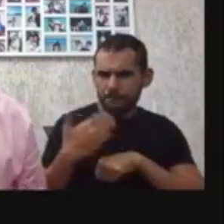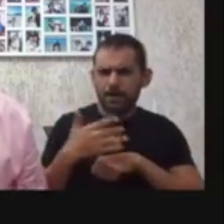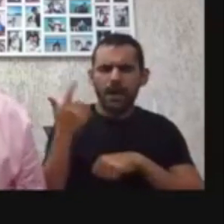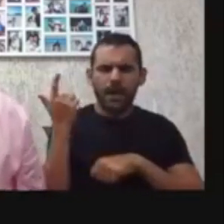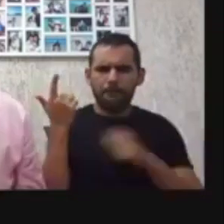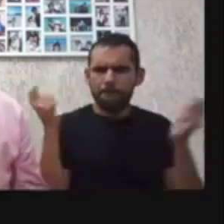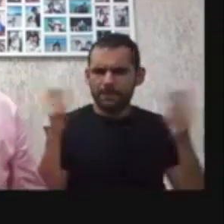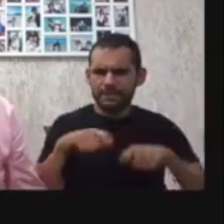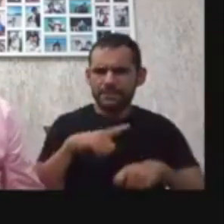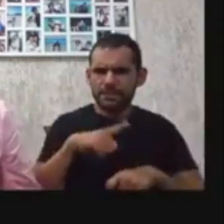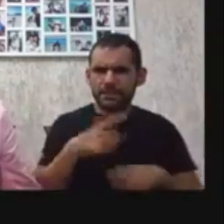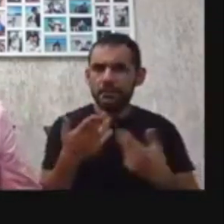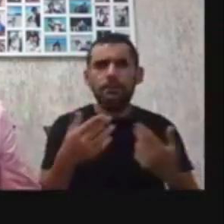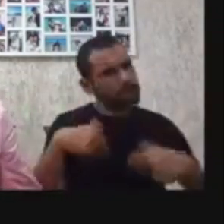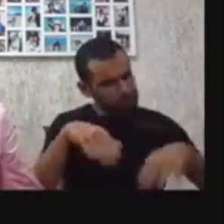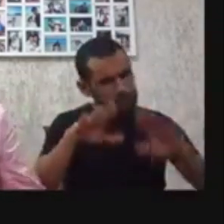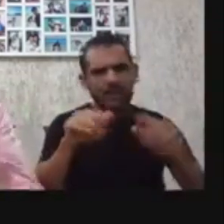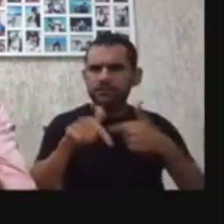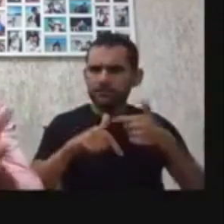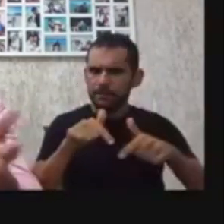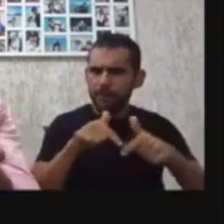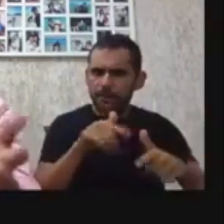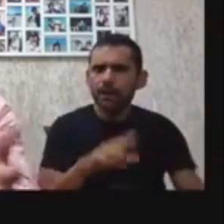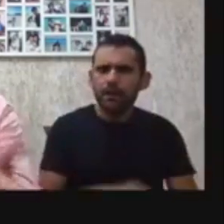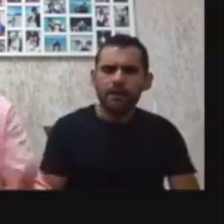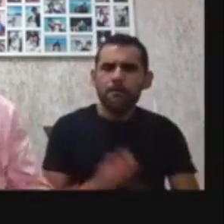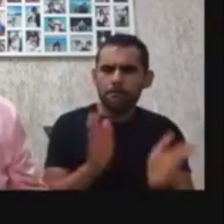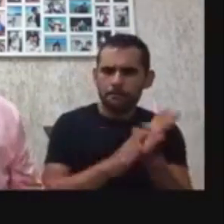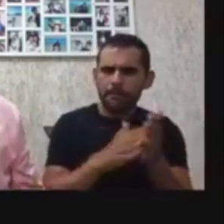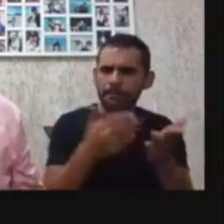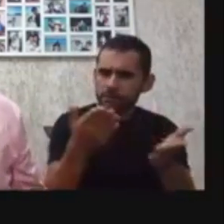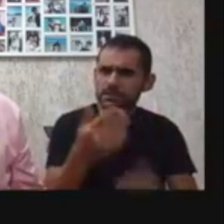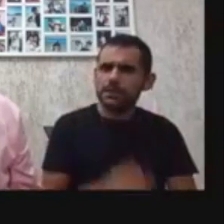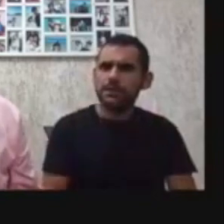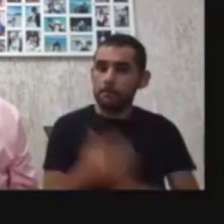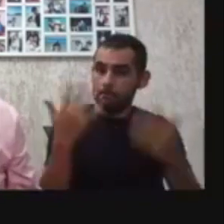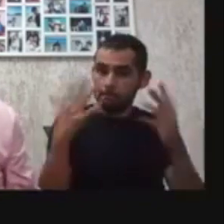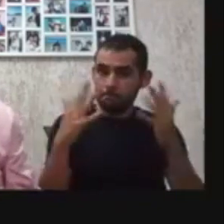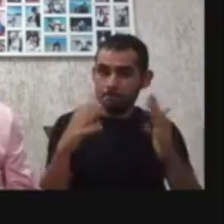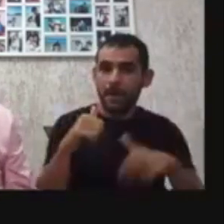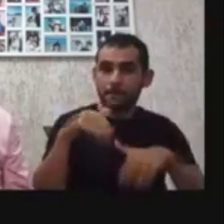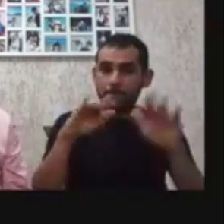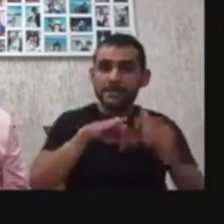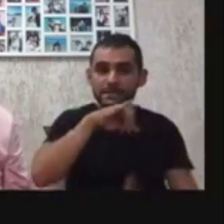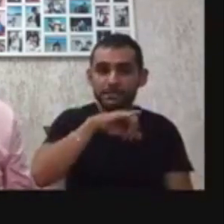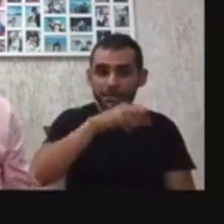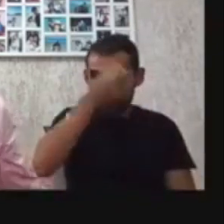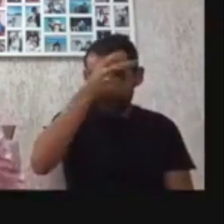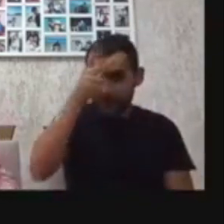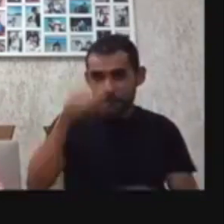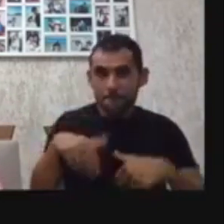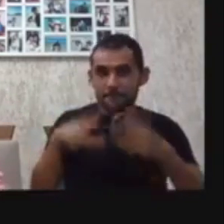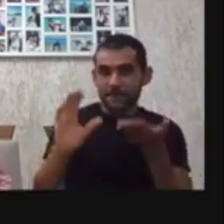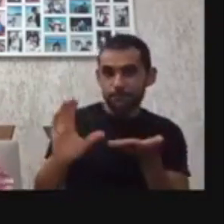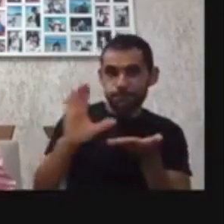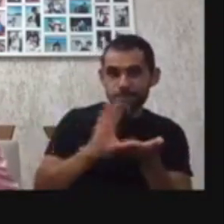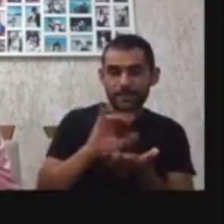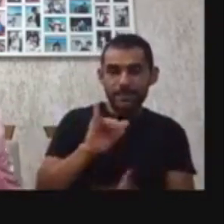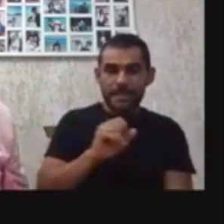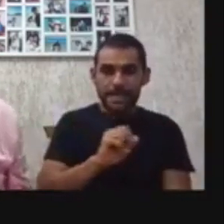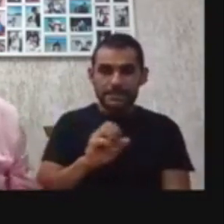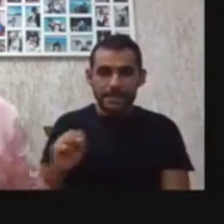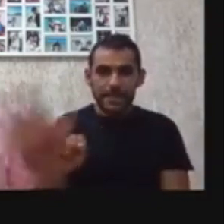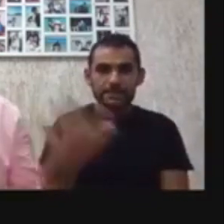você quer gerar emprego. Vai trabalhar, meu filho. Parabéns para você. Mais imposto para a prefeitura, mais recursos, mais ISS,